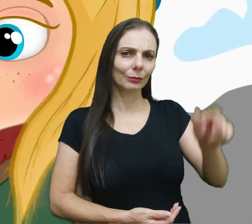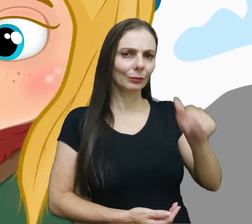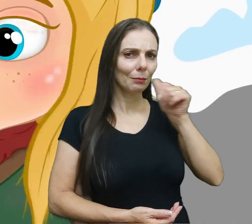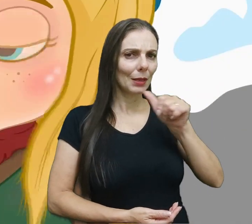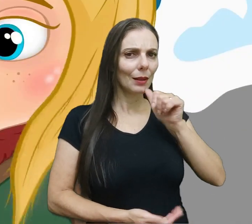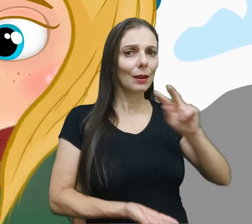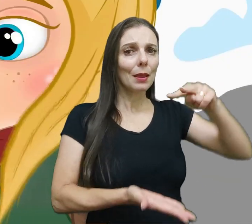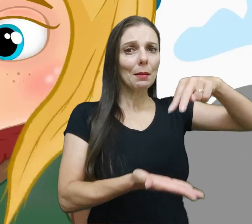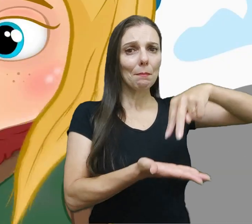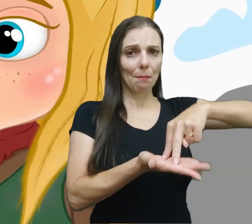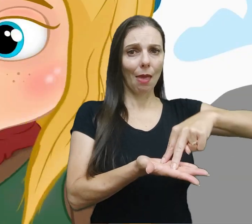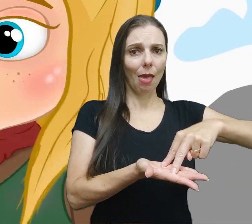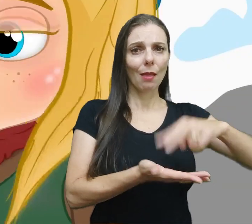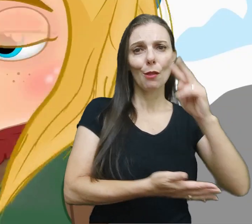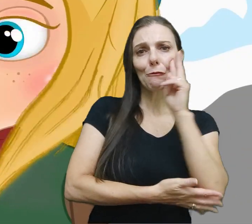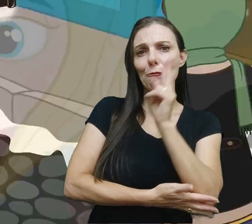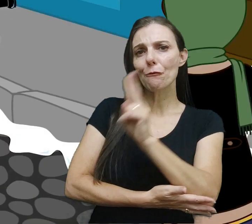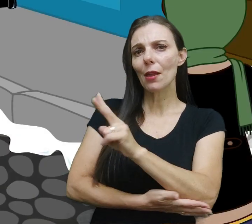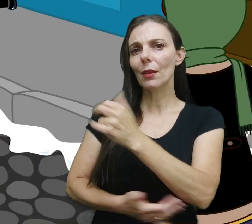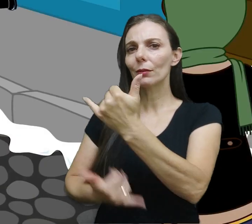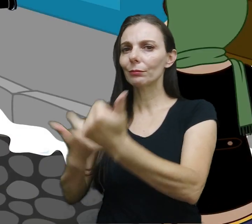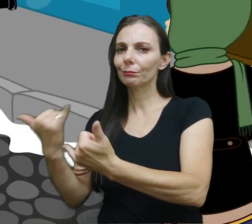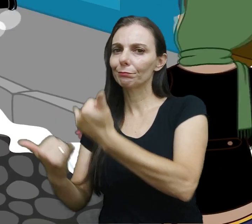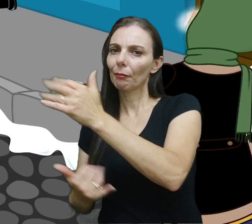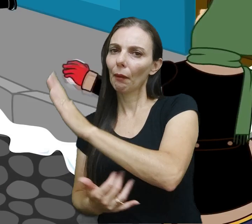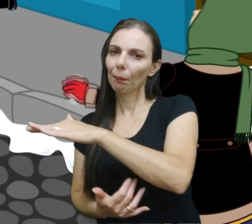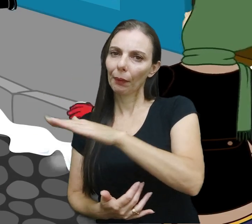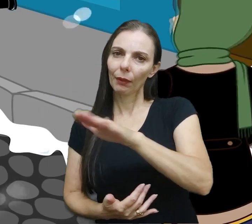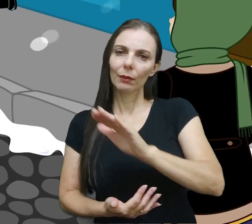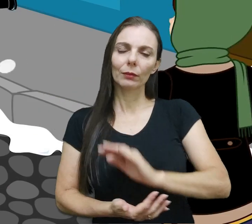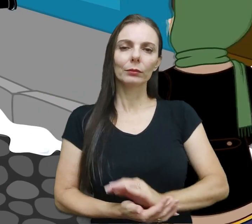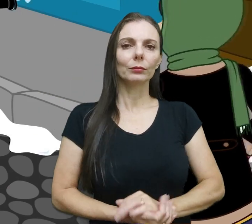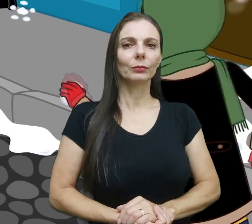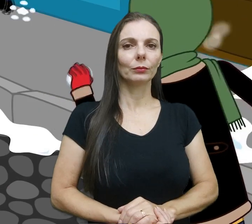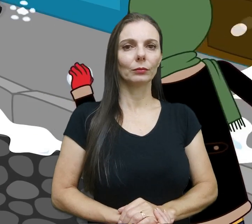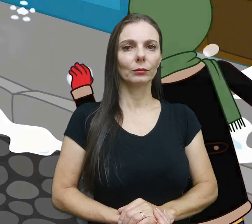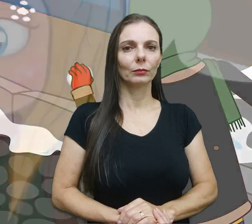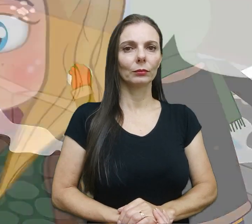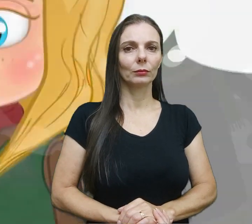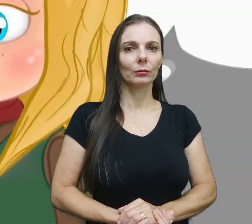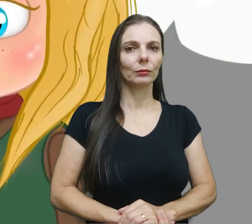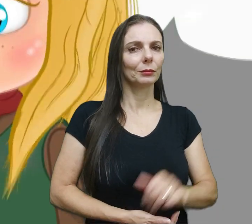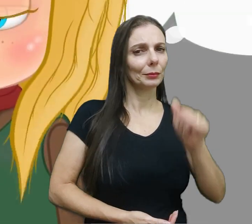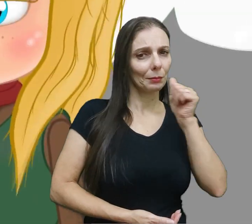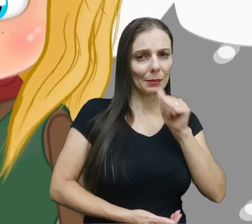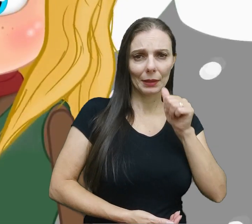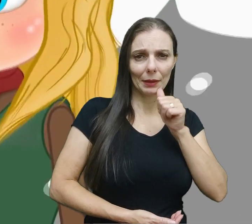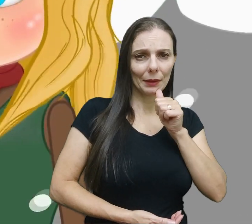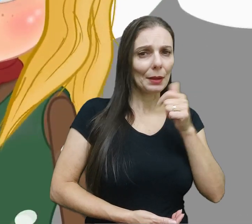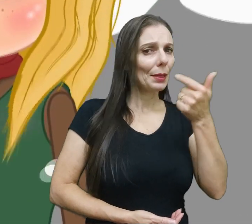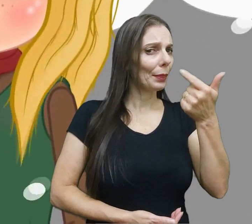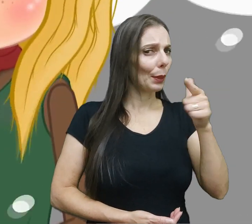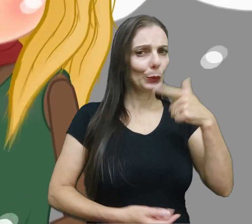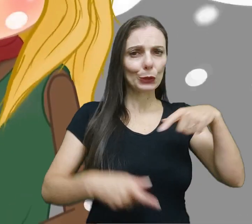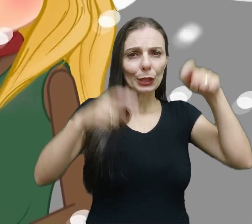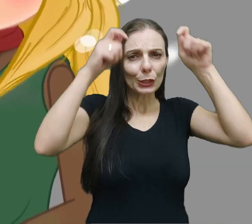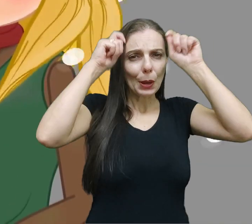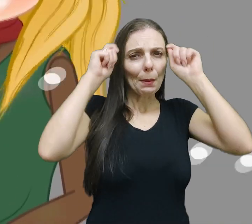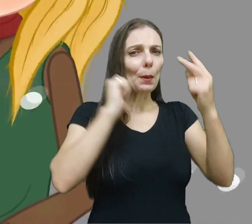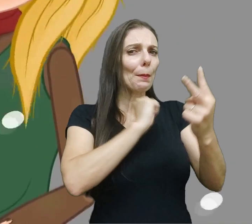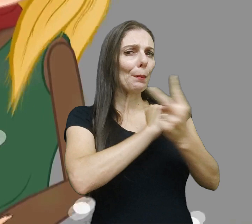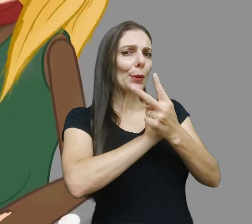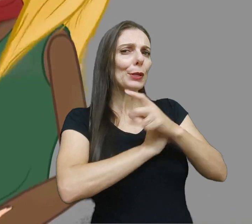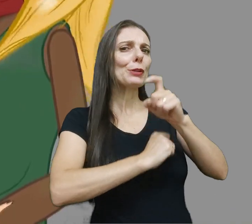Esta menina estava de pé no meio da rua, só assistindo as outras crianças. Ela não tinha um chapéu